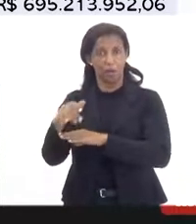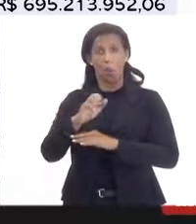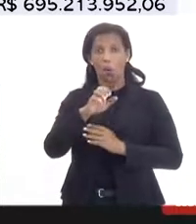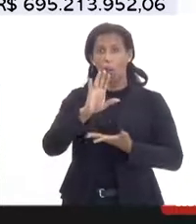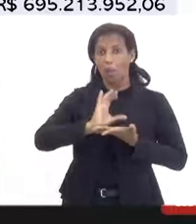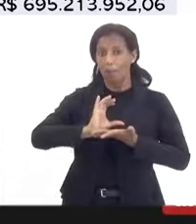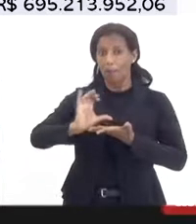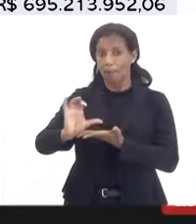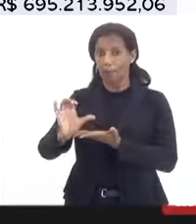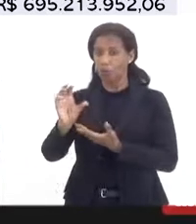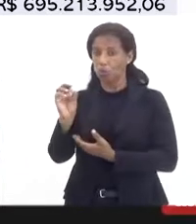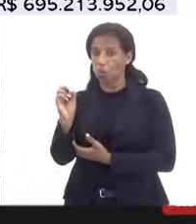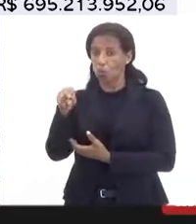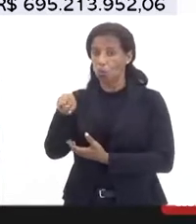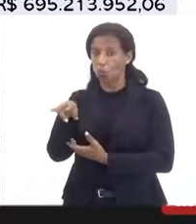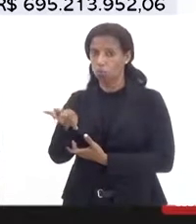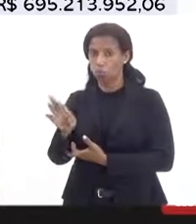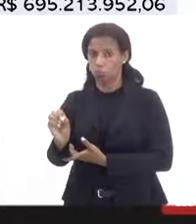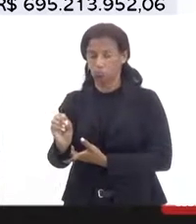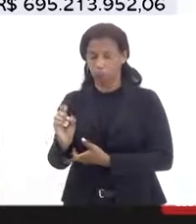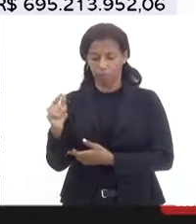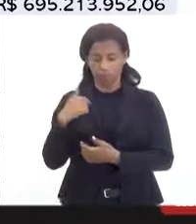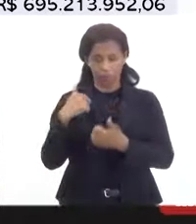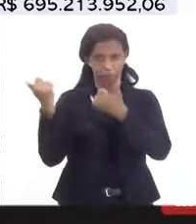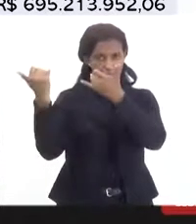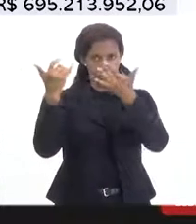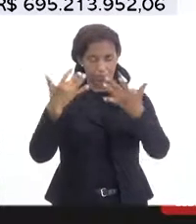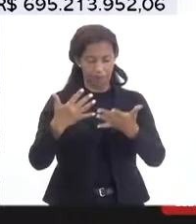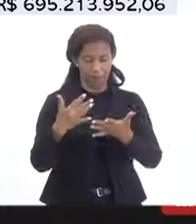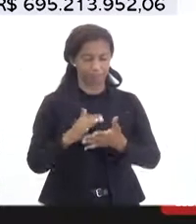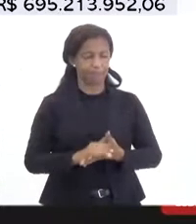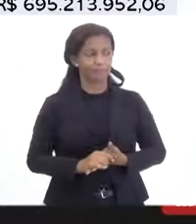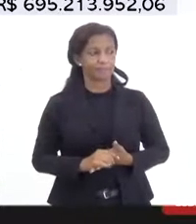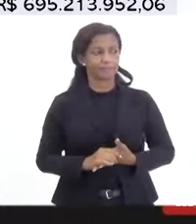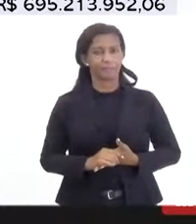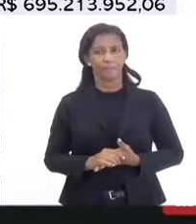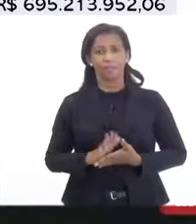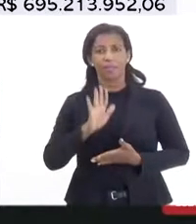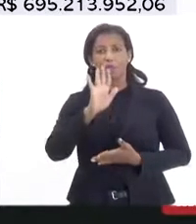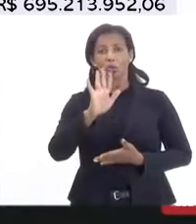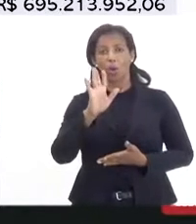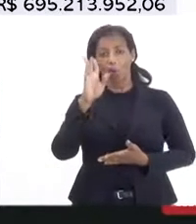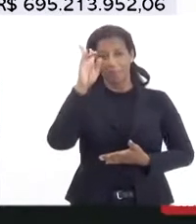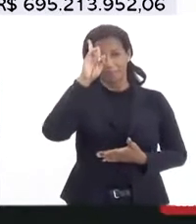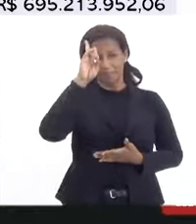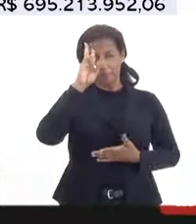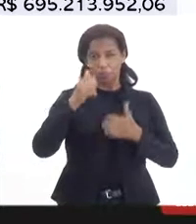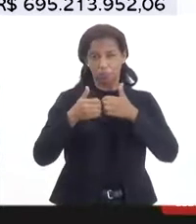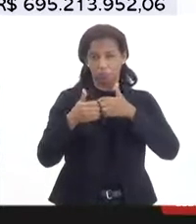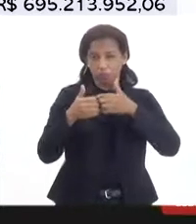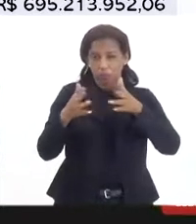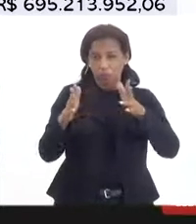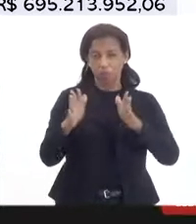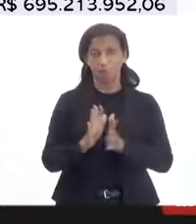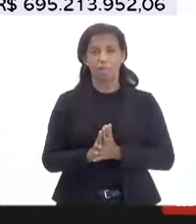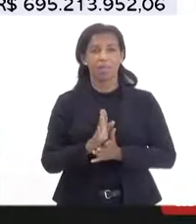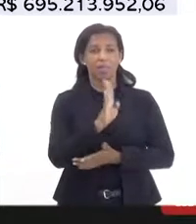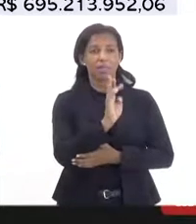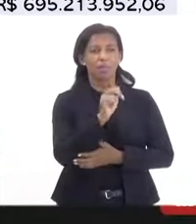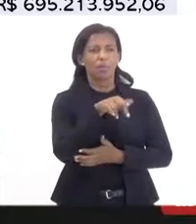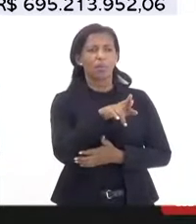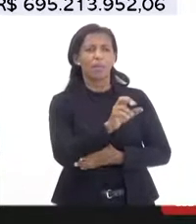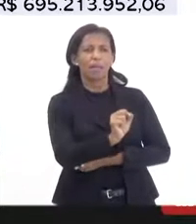destinado a uso e consumo. Ou seja, eu vou explicar mais à frente também, mas fazendo aqui somente uma introdução, são bens que